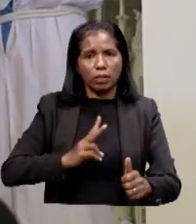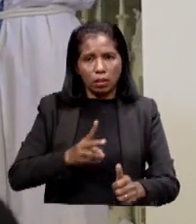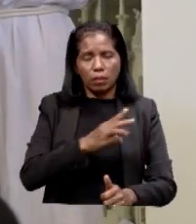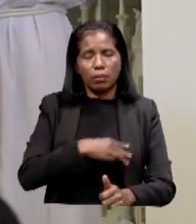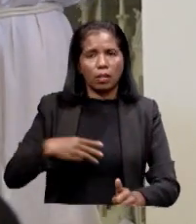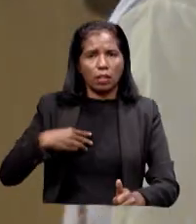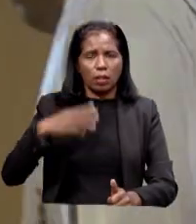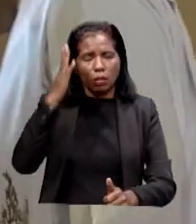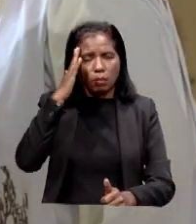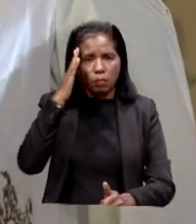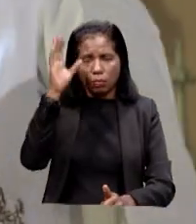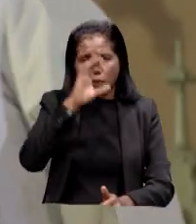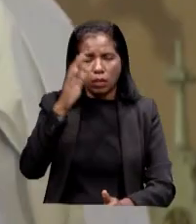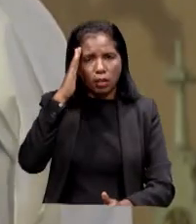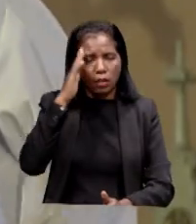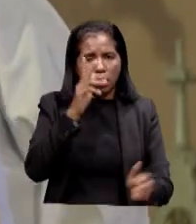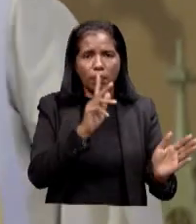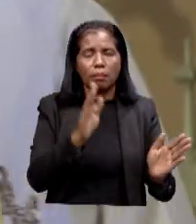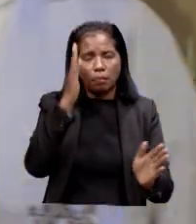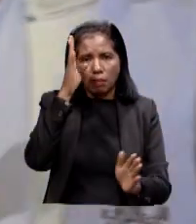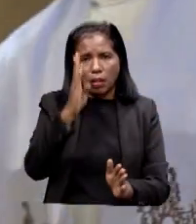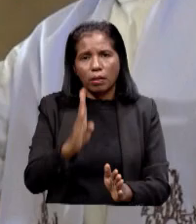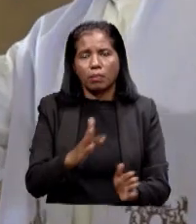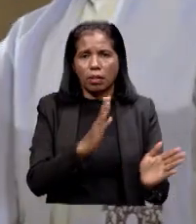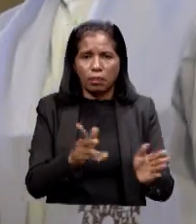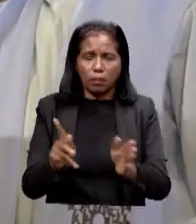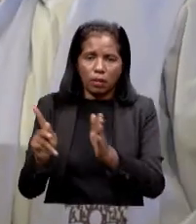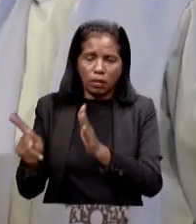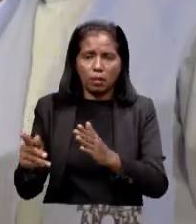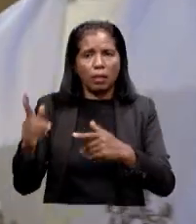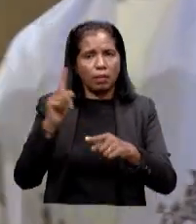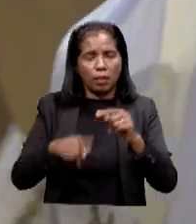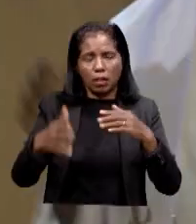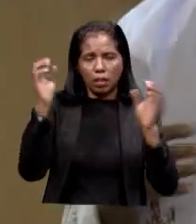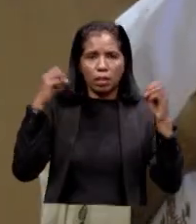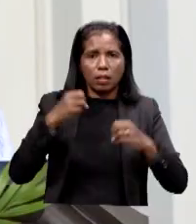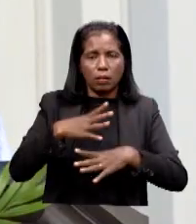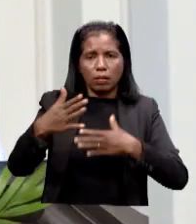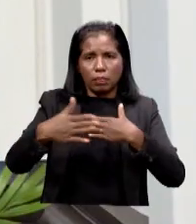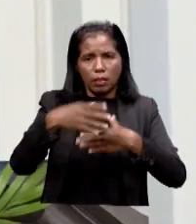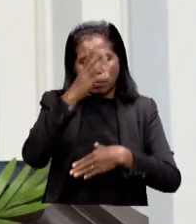buka hatene maromak ne plano, no labele tauk atu hak besi kamba maromak.